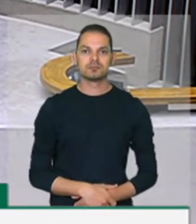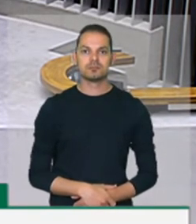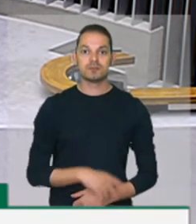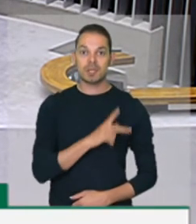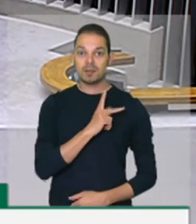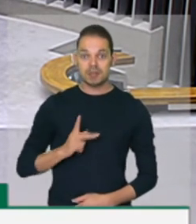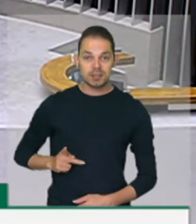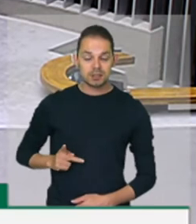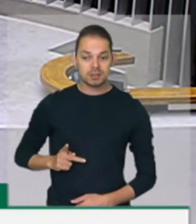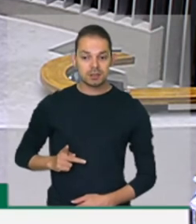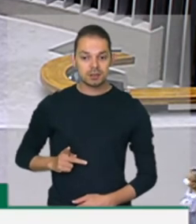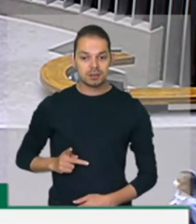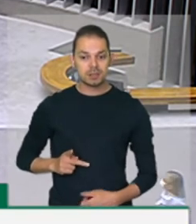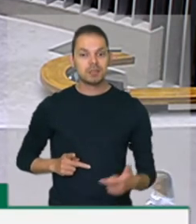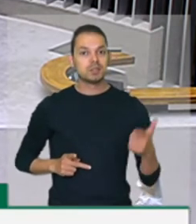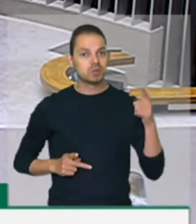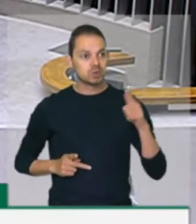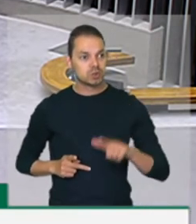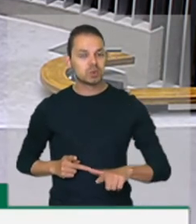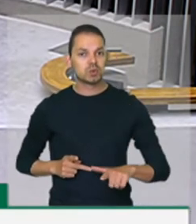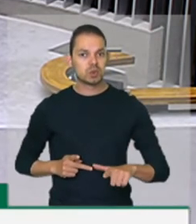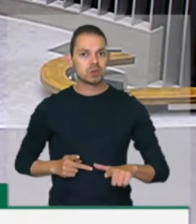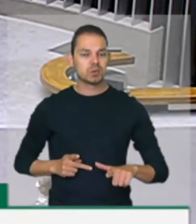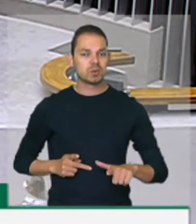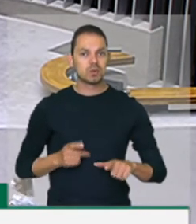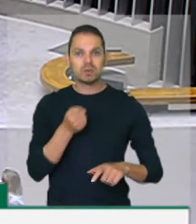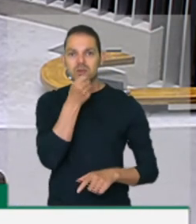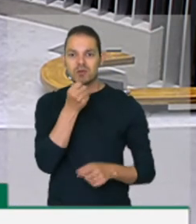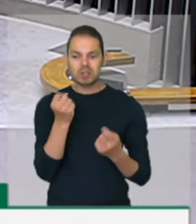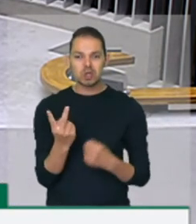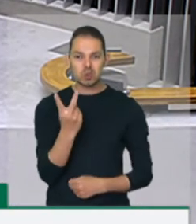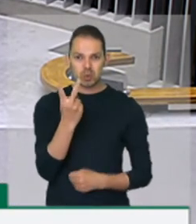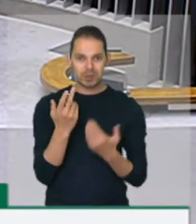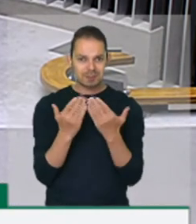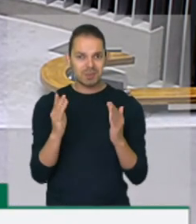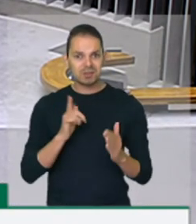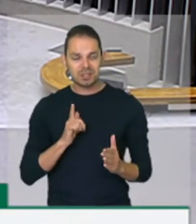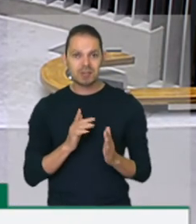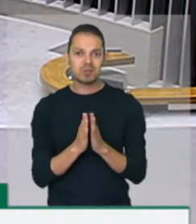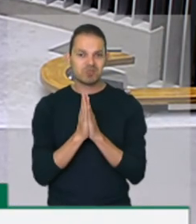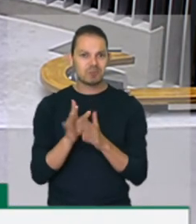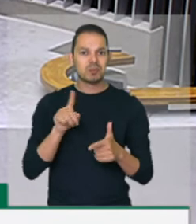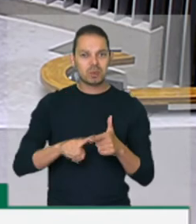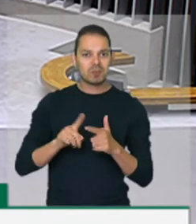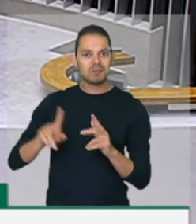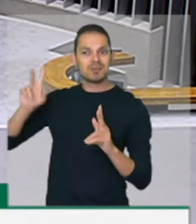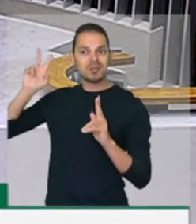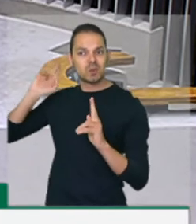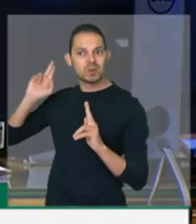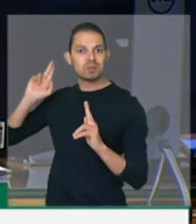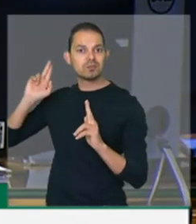Presidente. É, de novo aí, saber se tem dois microfones abertos, deputado Daniel, por favor. É o mesmo problema da outra